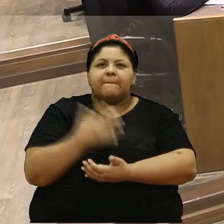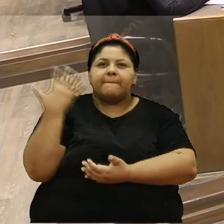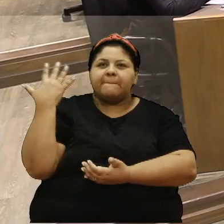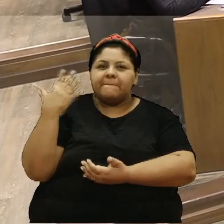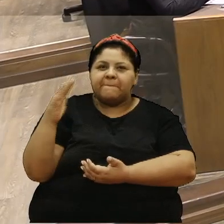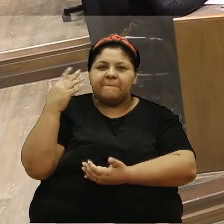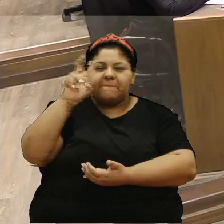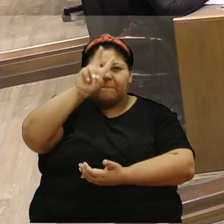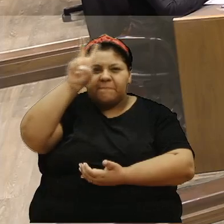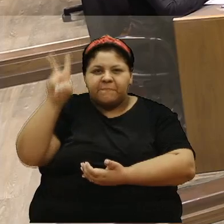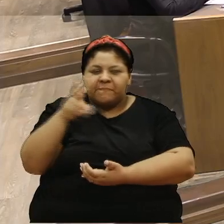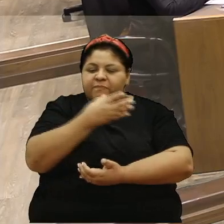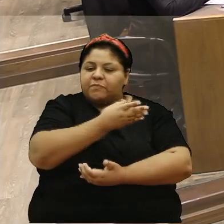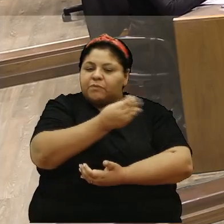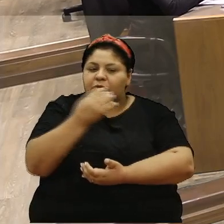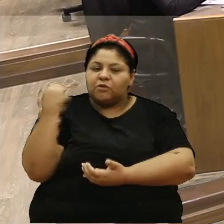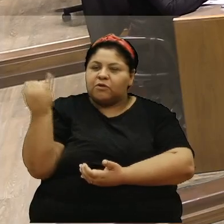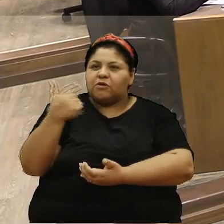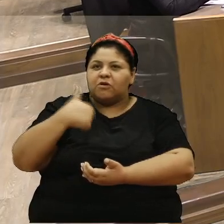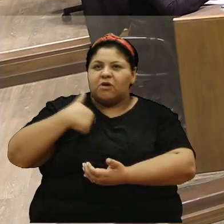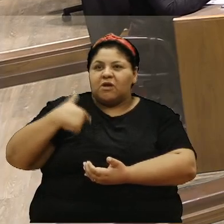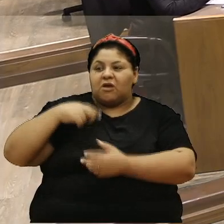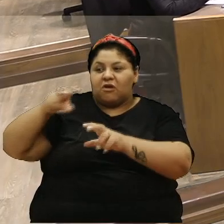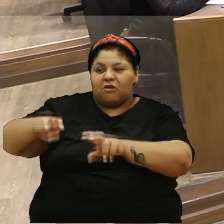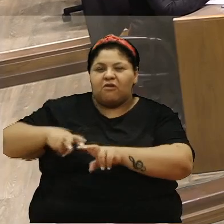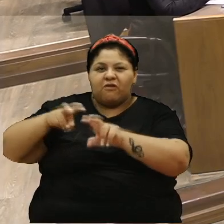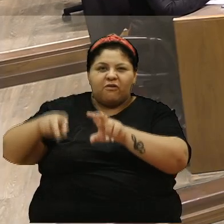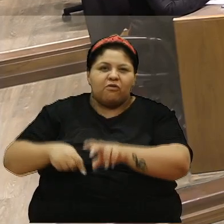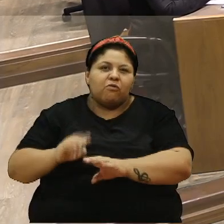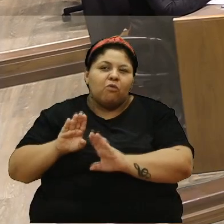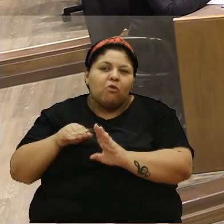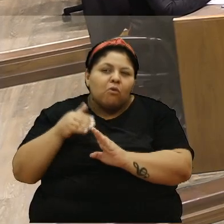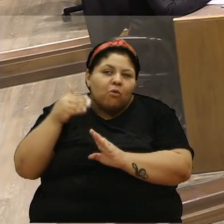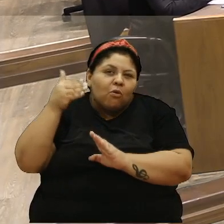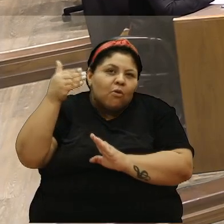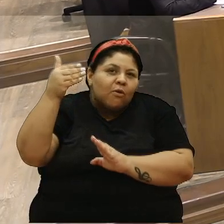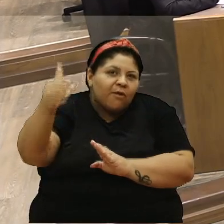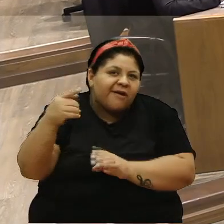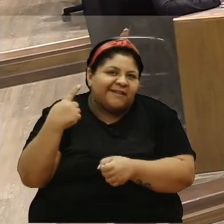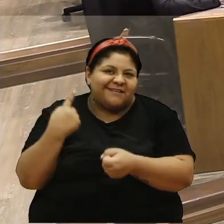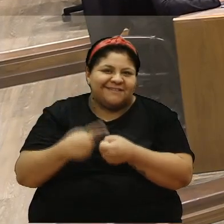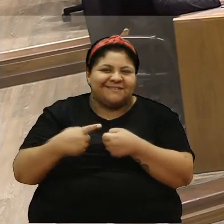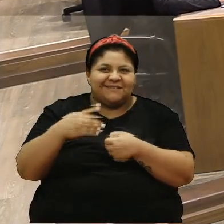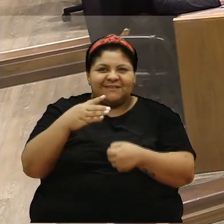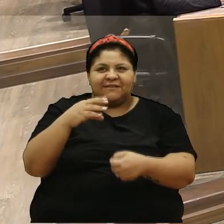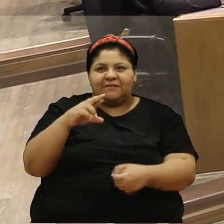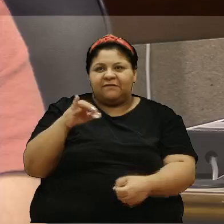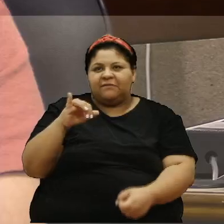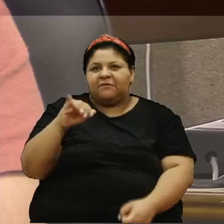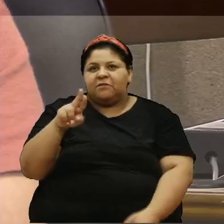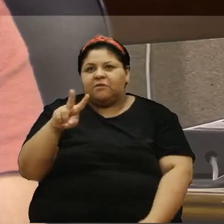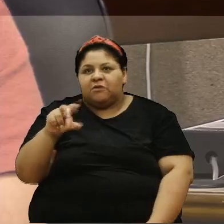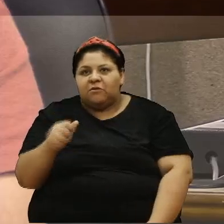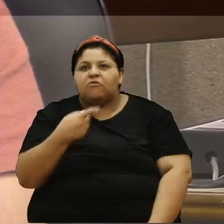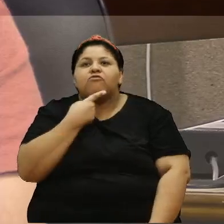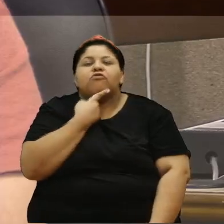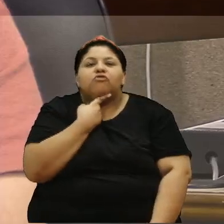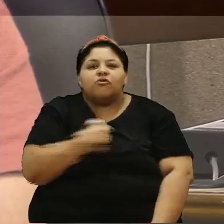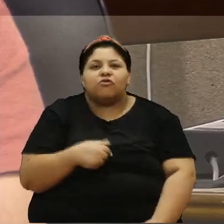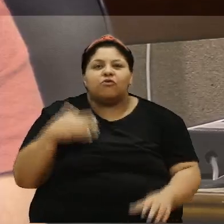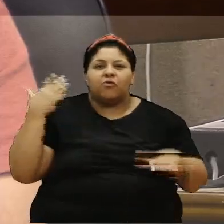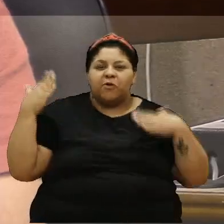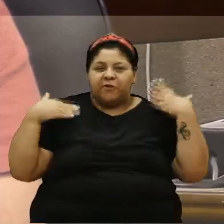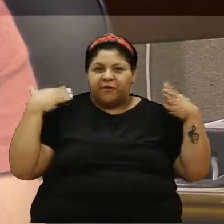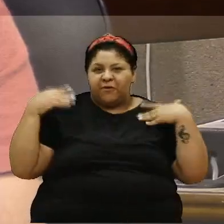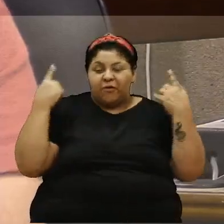pelo tema, um tema muito importante. Eu, como do interior, lá do outro lado da cidade, lá da Criúva, também gosto muito dessa questão do